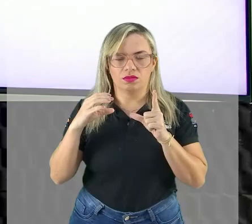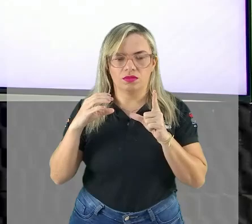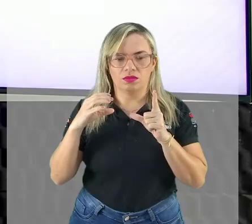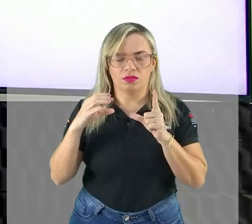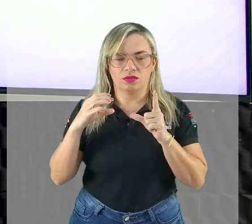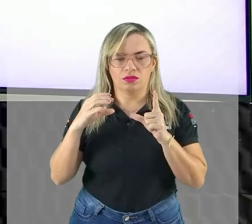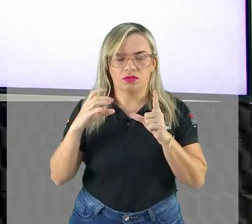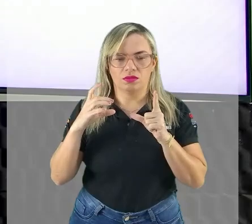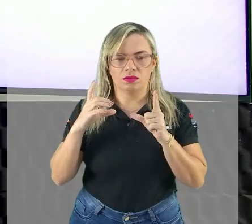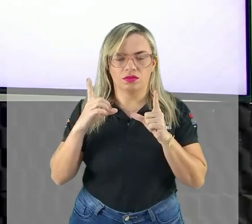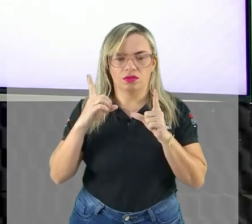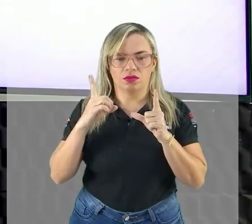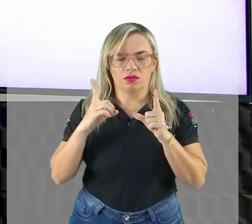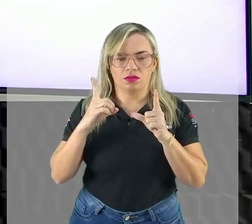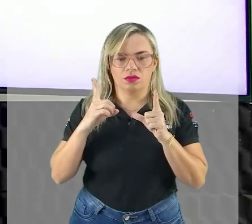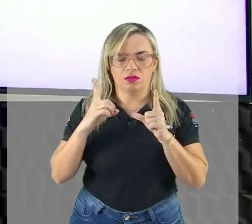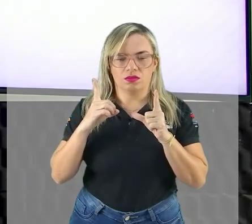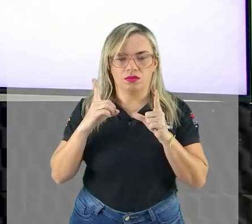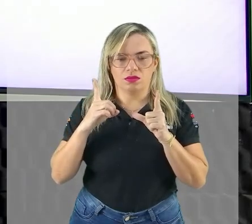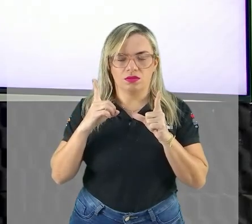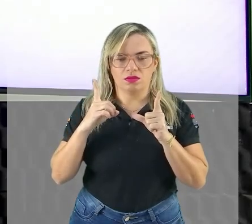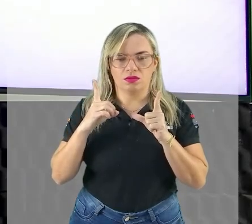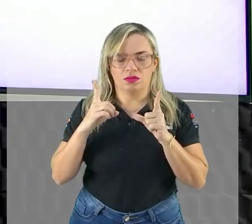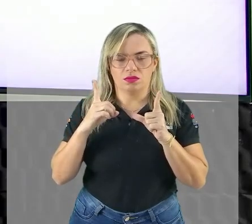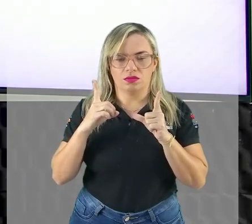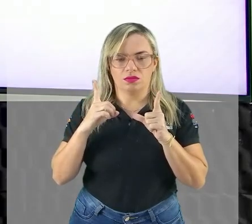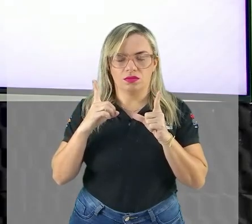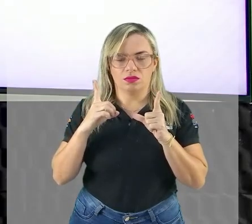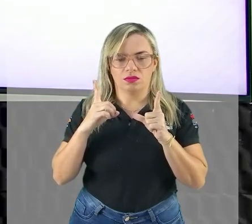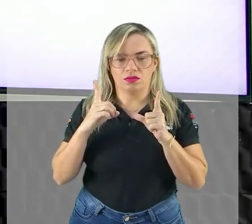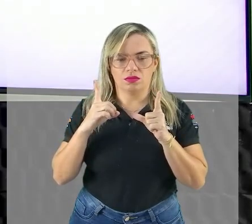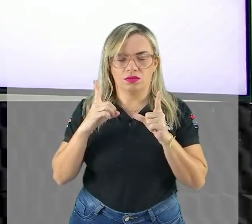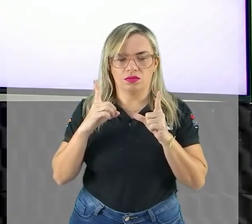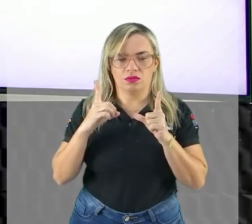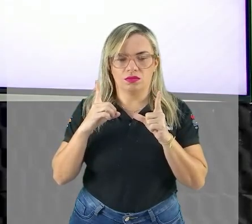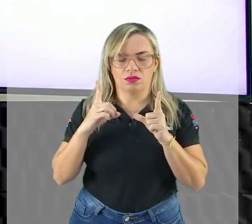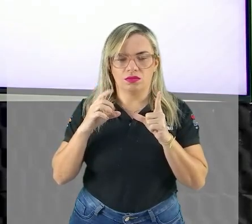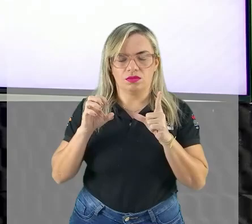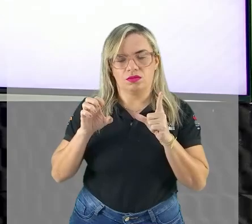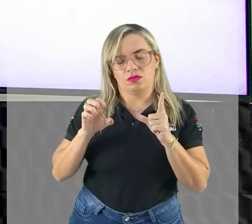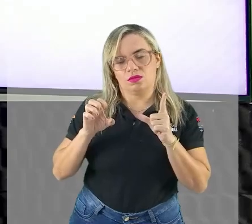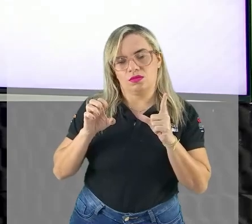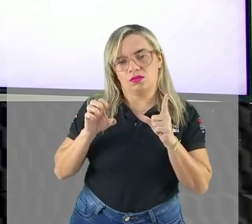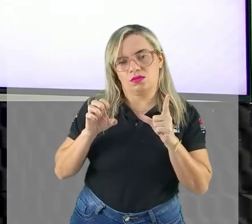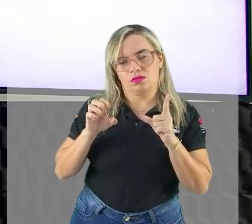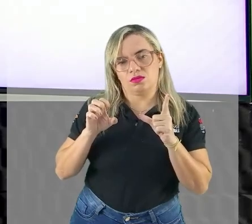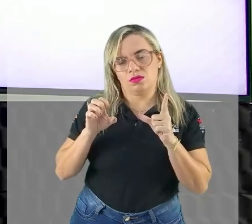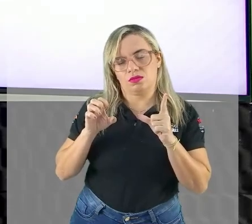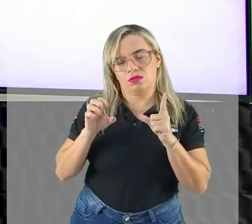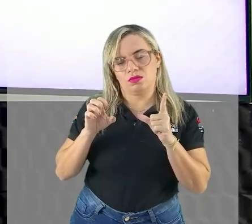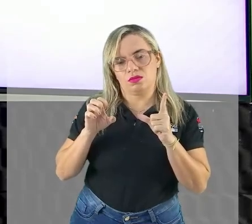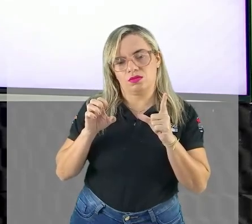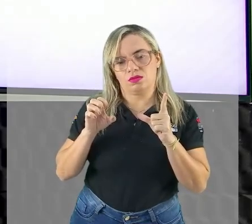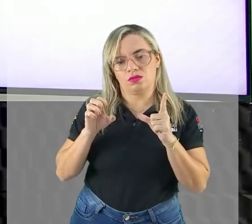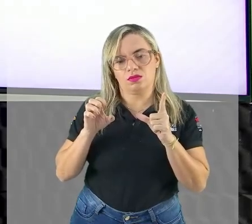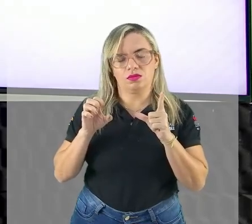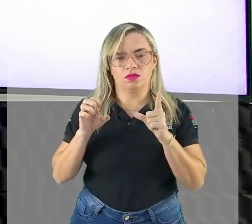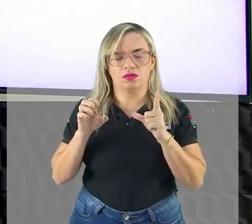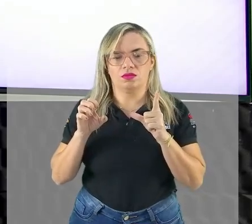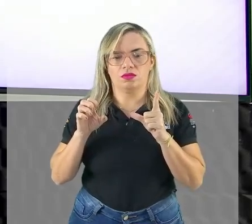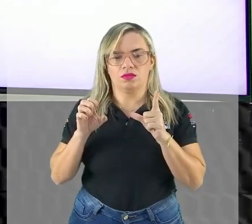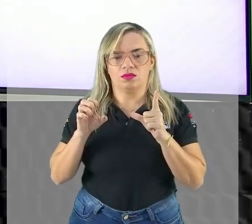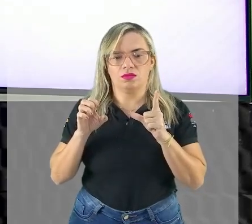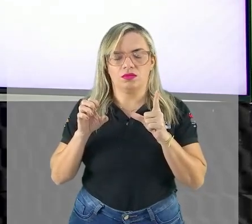oralmente. Alternativa D, assinar o próprio nome. Ou alternativa E, soletrar